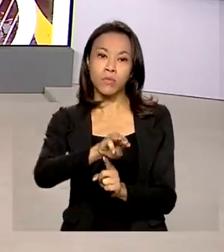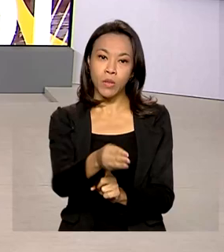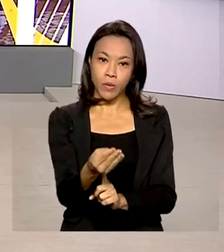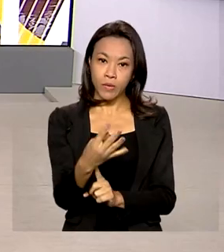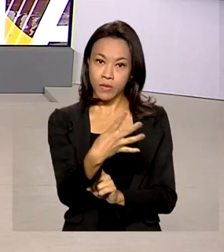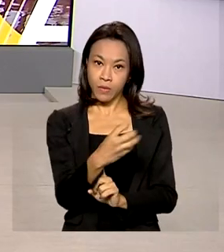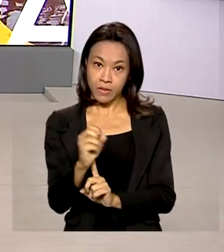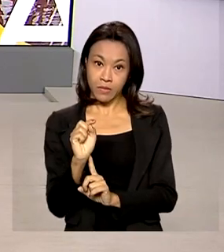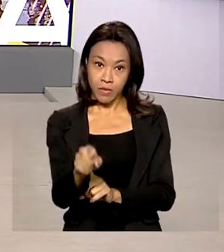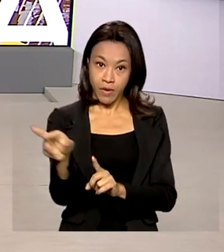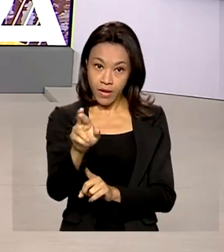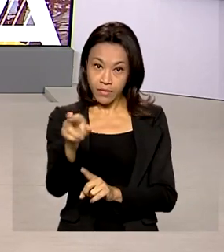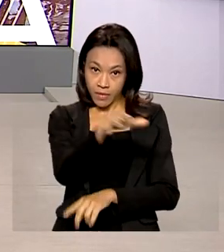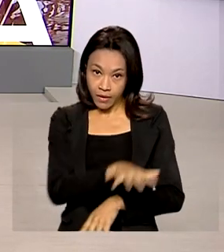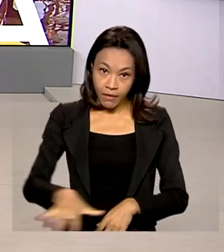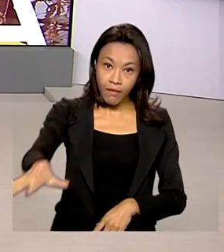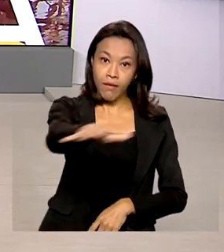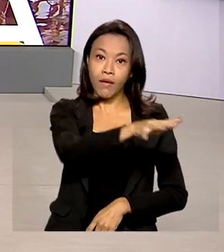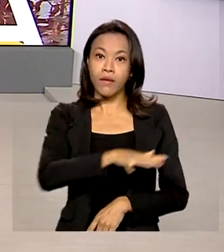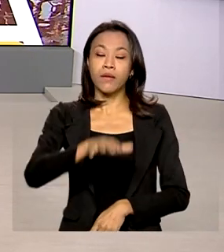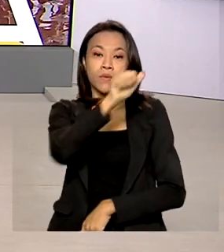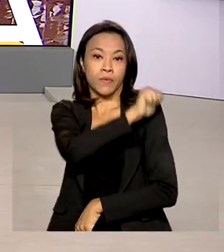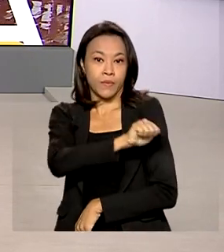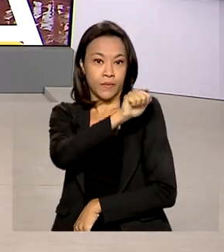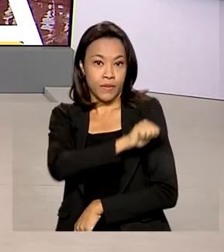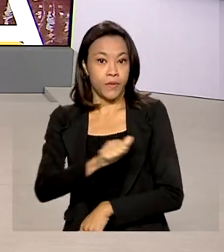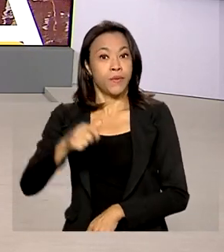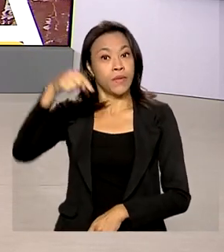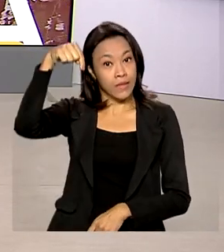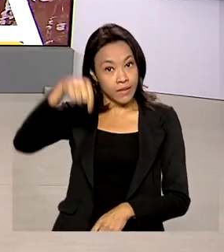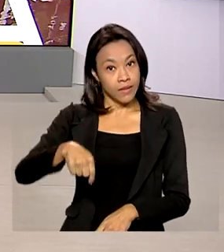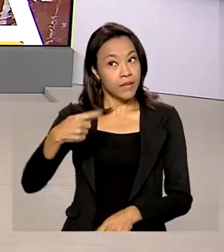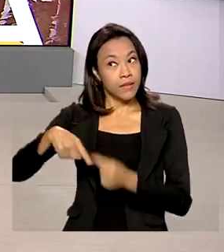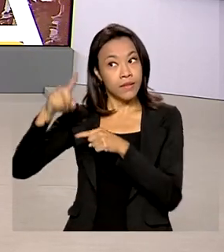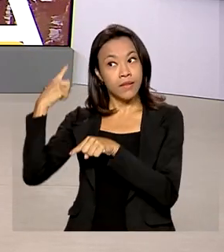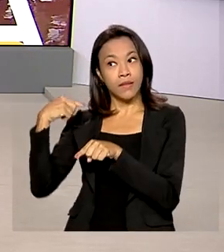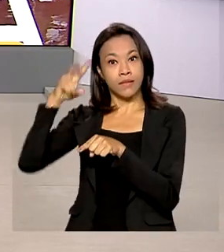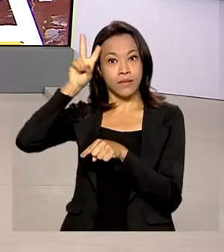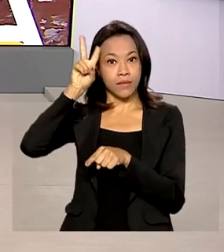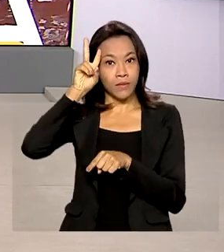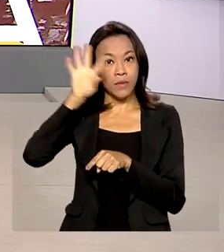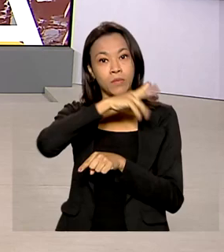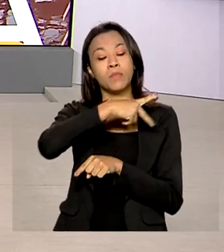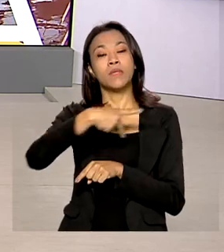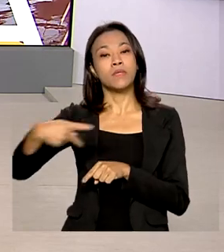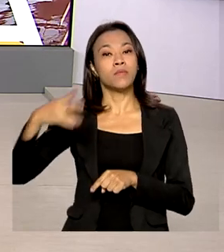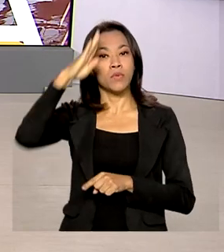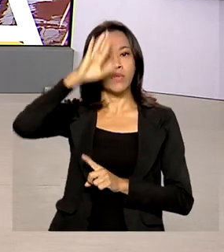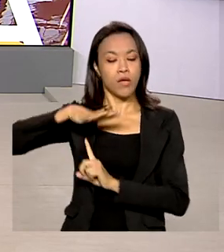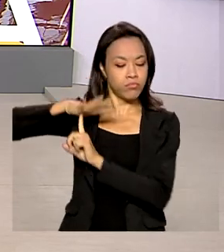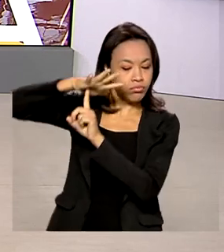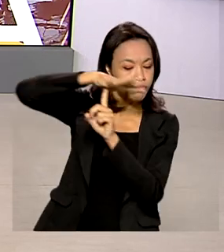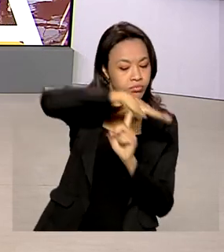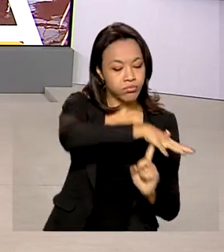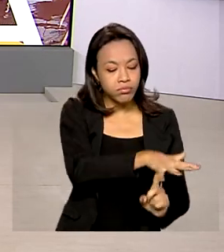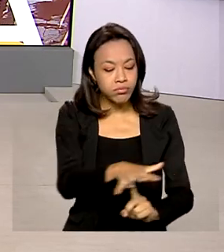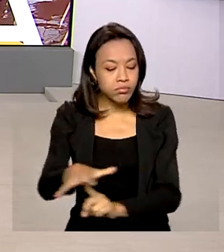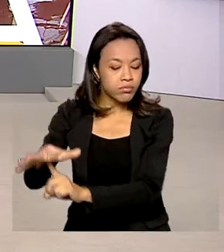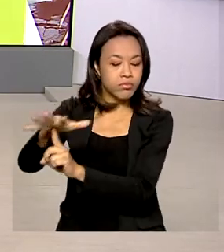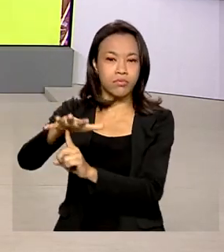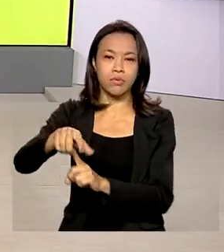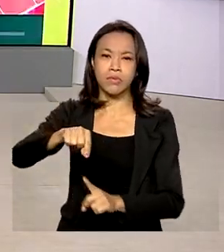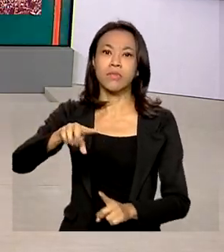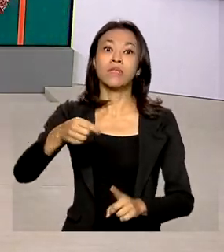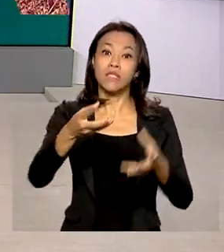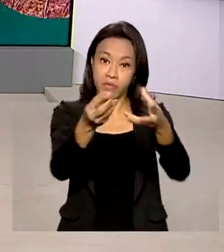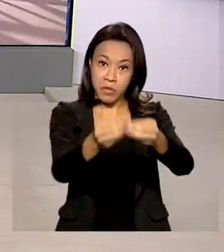R$ 2,4 milhões para Angra dos Reis, no Rio de Janeiro. E nessa segunda-feira, o presidente Jair Bolsonaro sobrevoou as áreas afetadas pelas fortes chuvas.